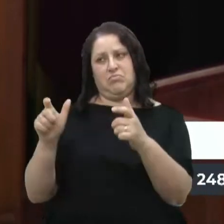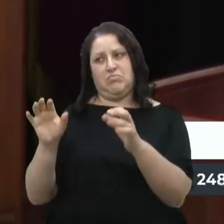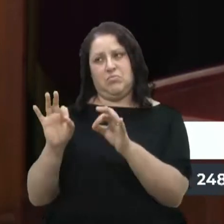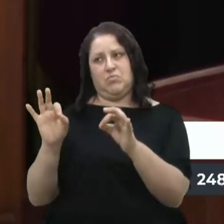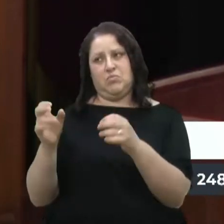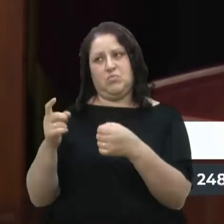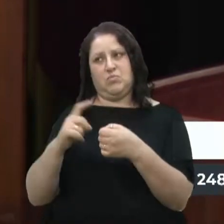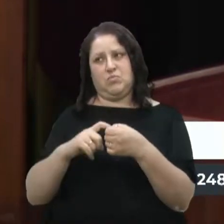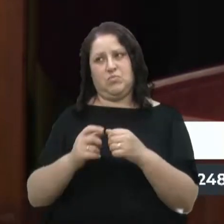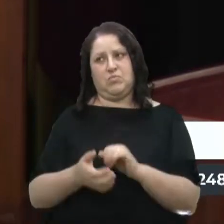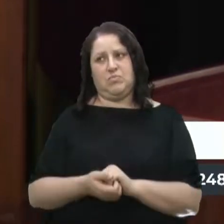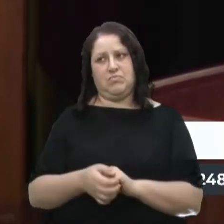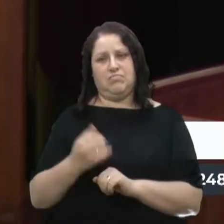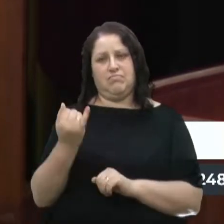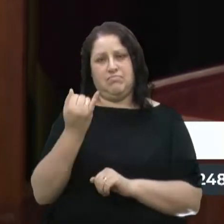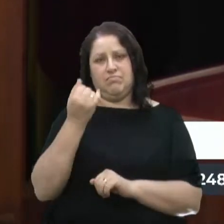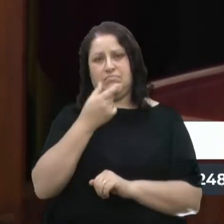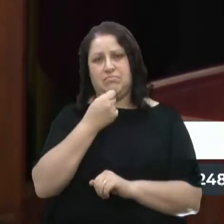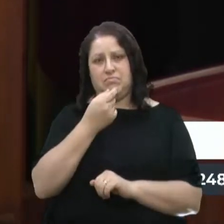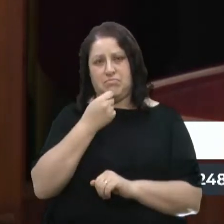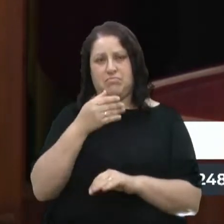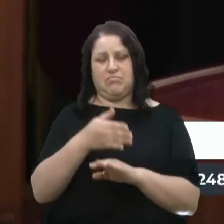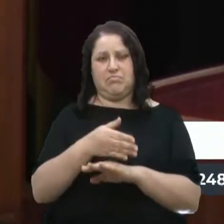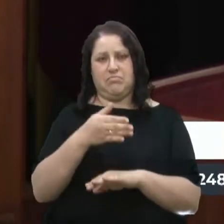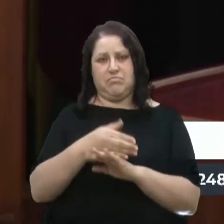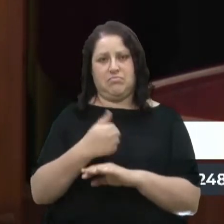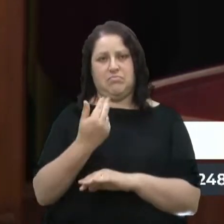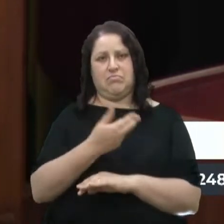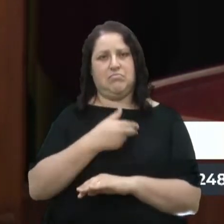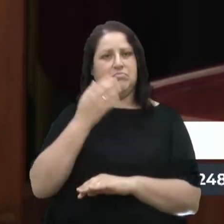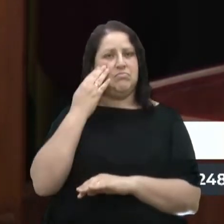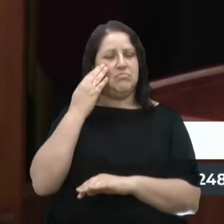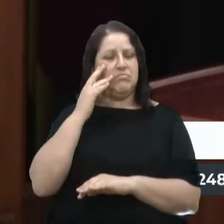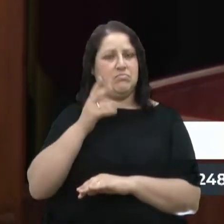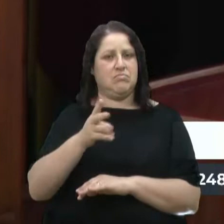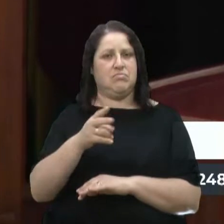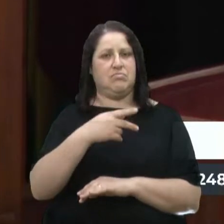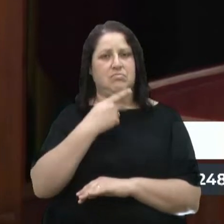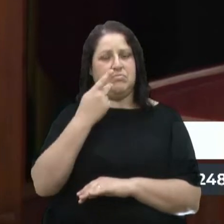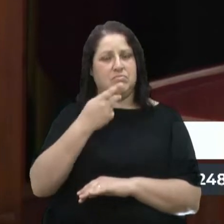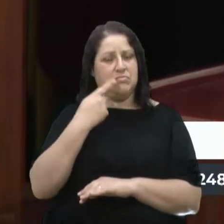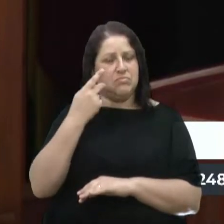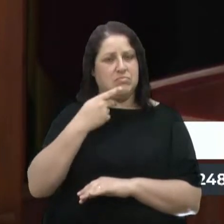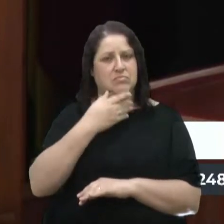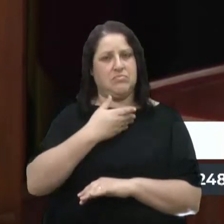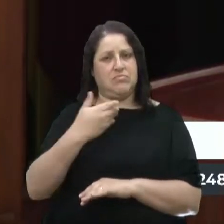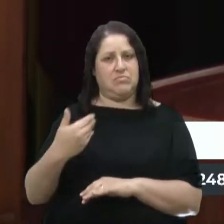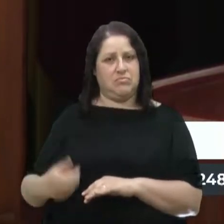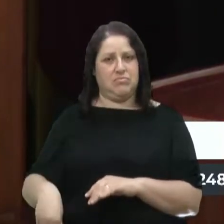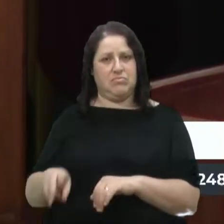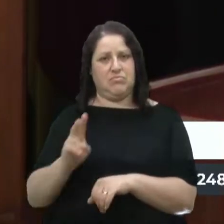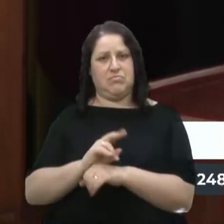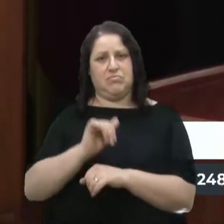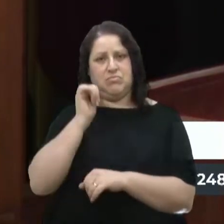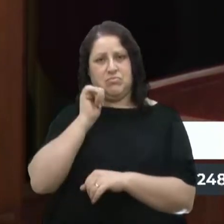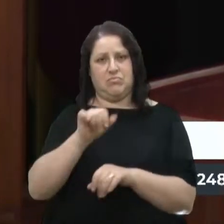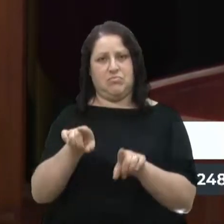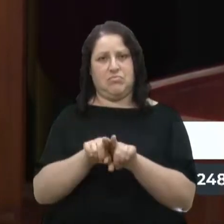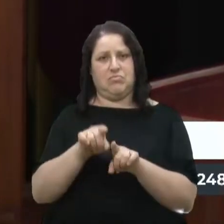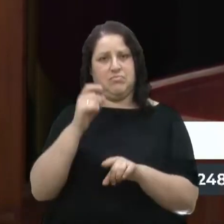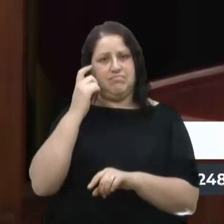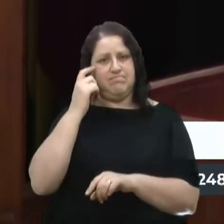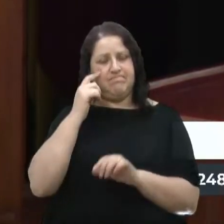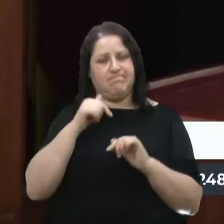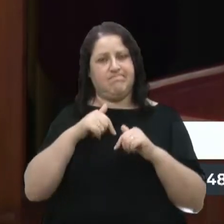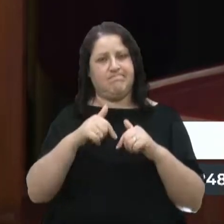dos homens participarem, e a gente pensa sempre na política pública de proteção às mulheres, mas a gente precisa pensar em